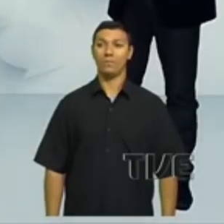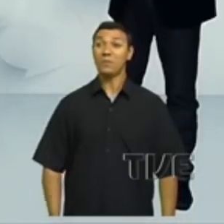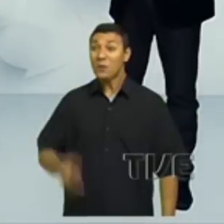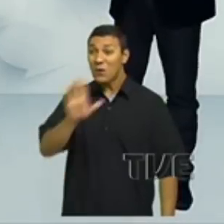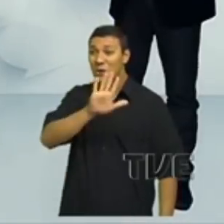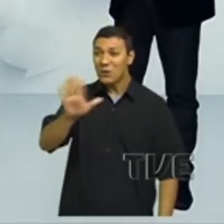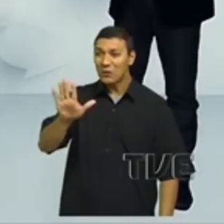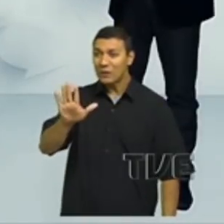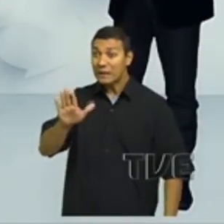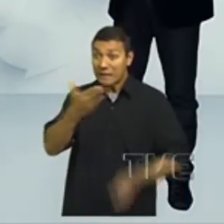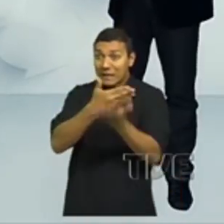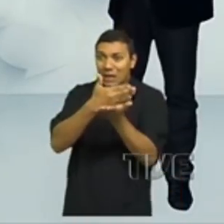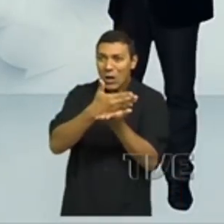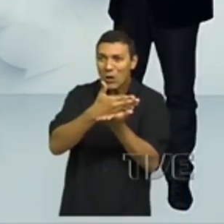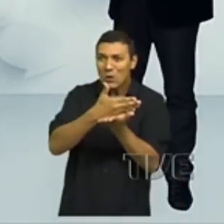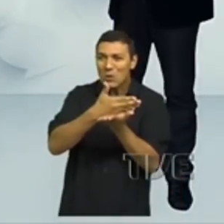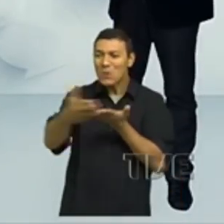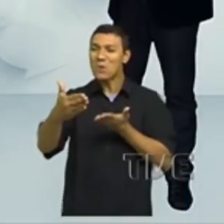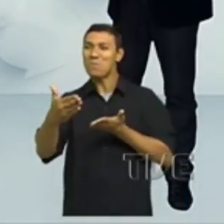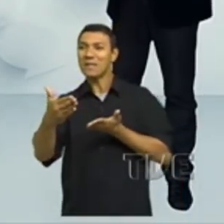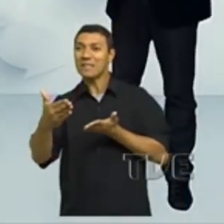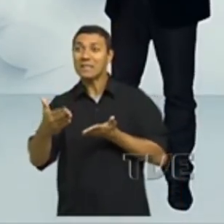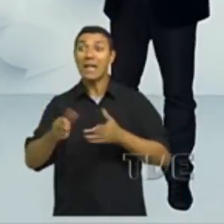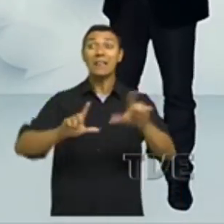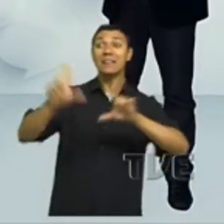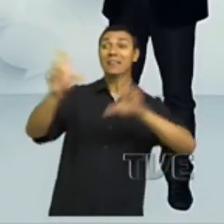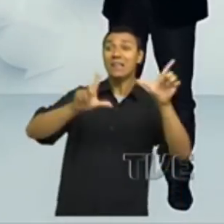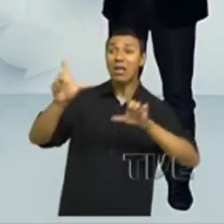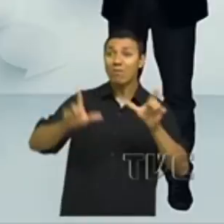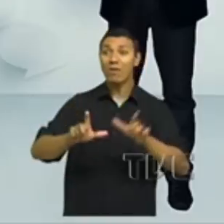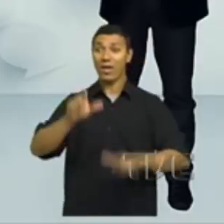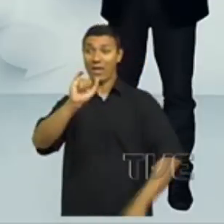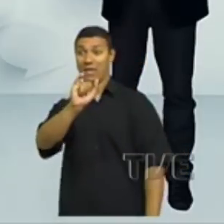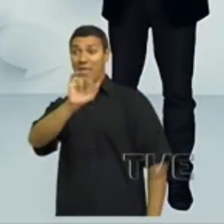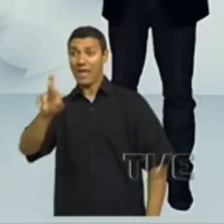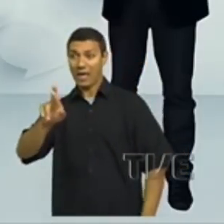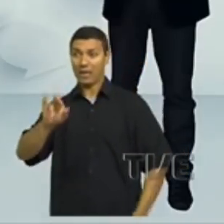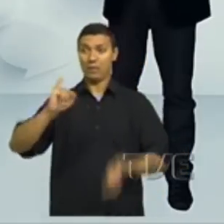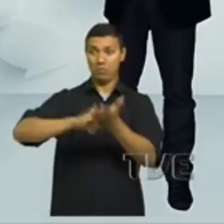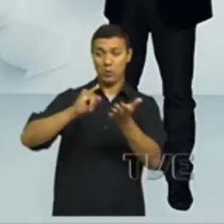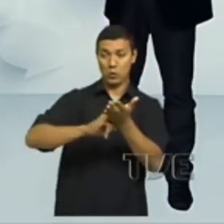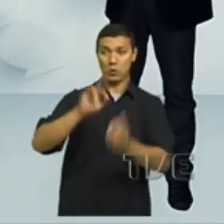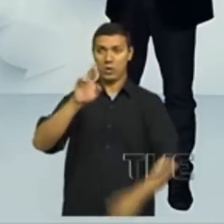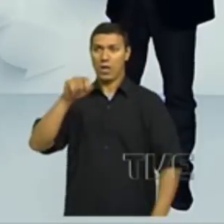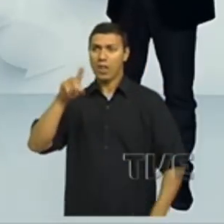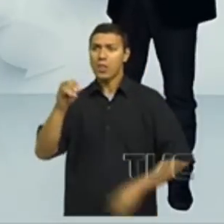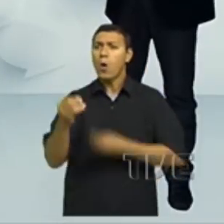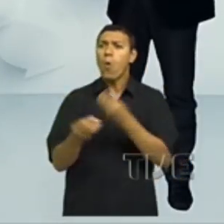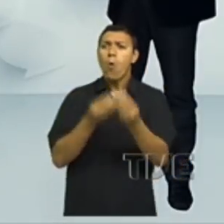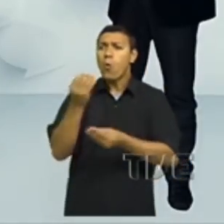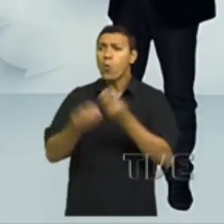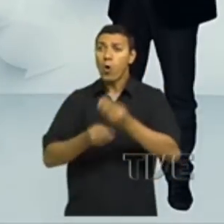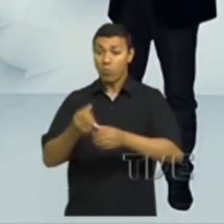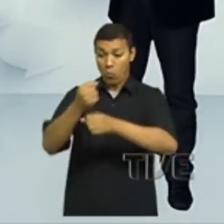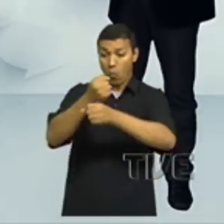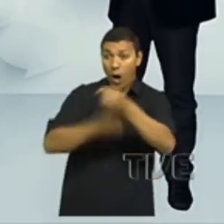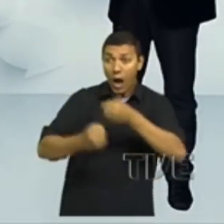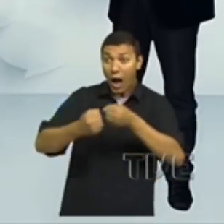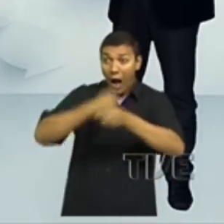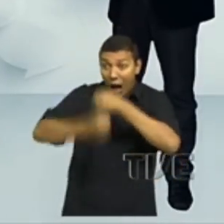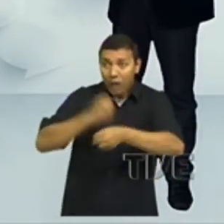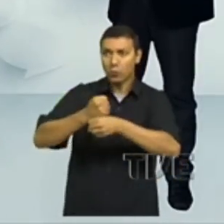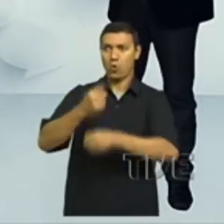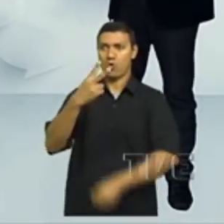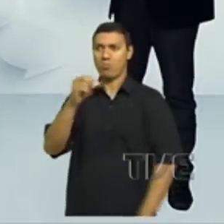Olá, está começando mais um TV Receita Responde. Hoje vamos falar sobre a declaração de imposto de renda 2015, pessoa